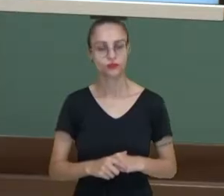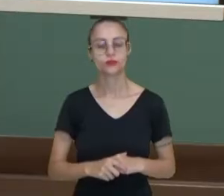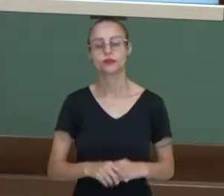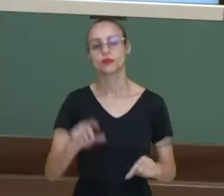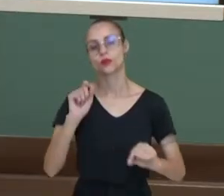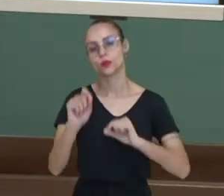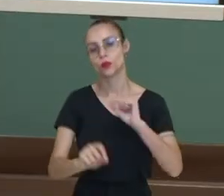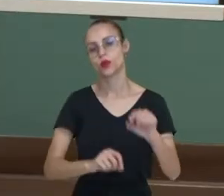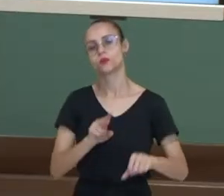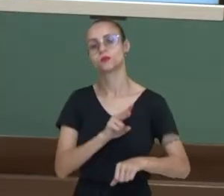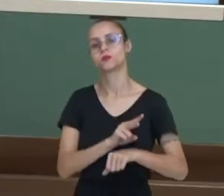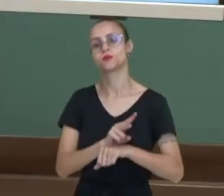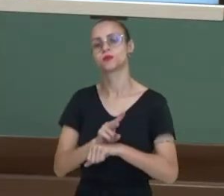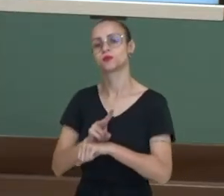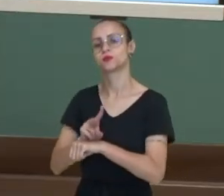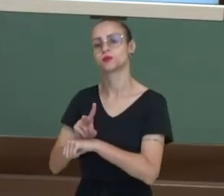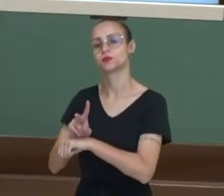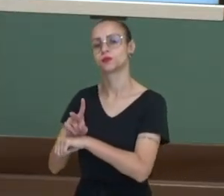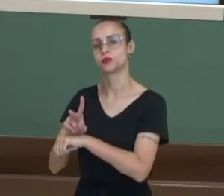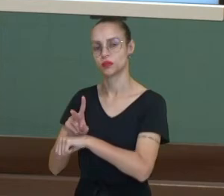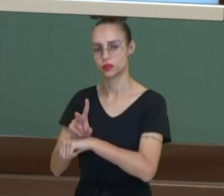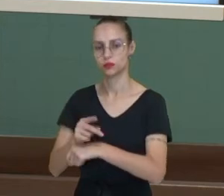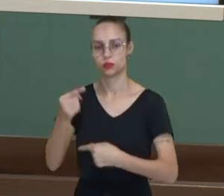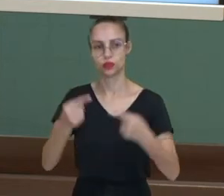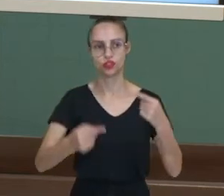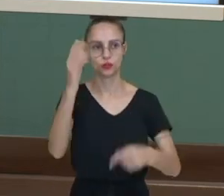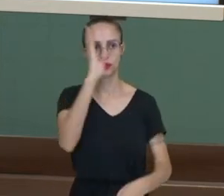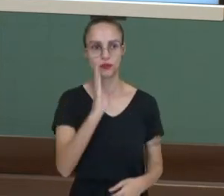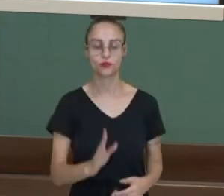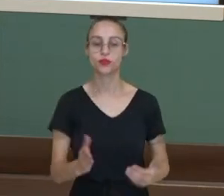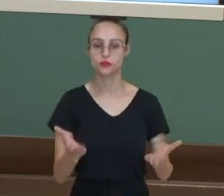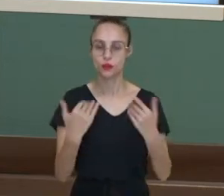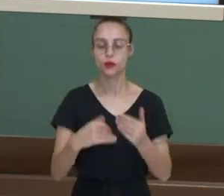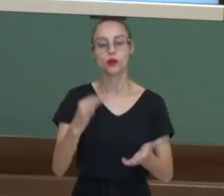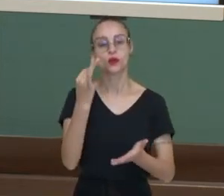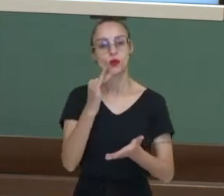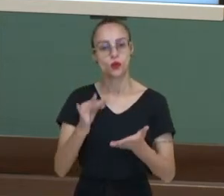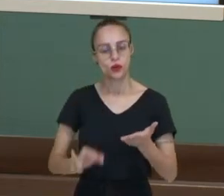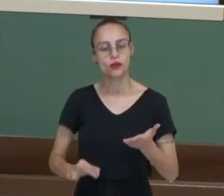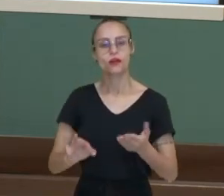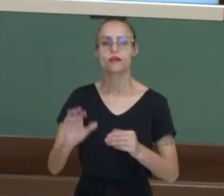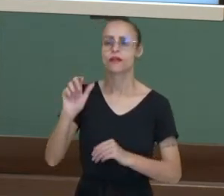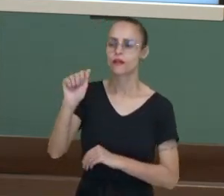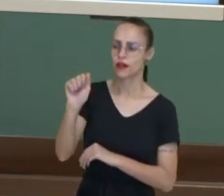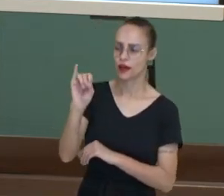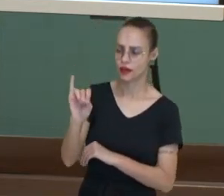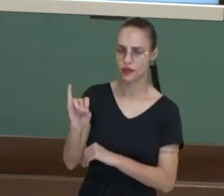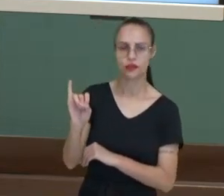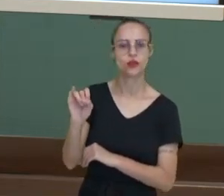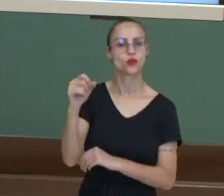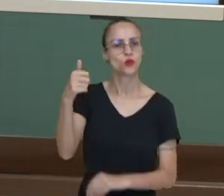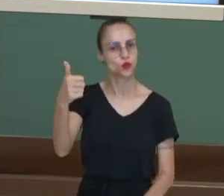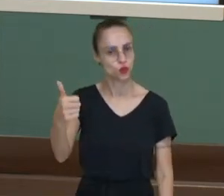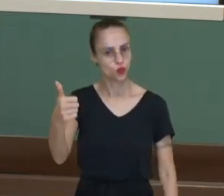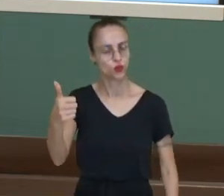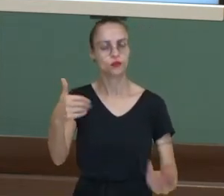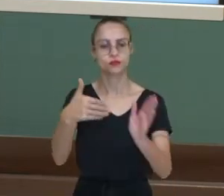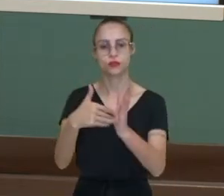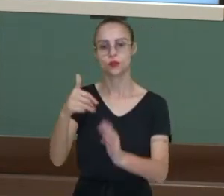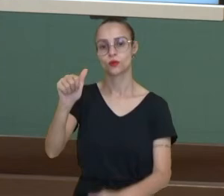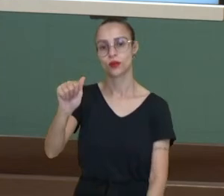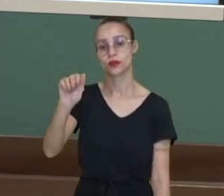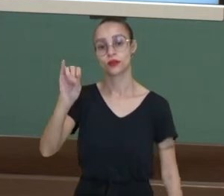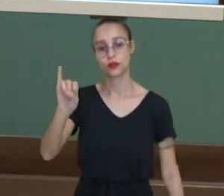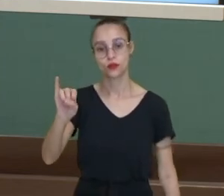conta da política brasileira. Para a gente continuar, falamos dos atos institucionais, do AI-1 até o AI-4.